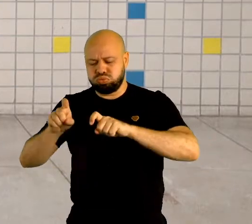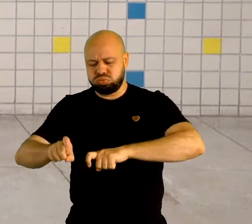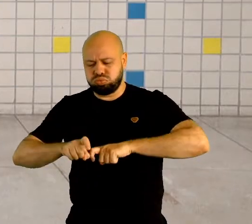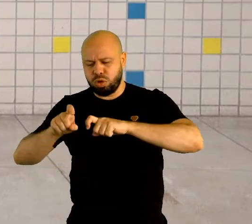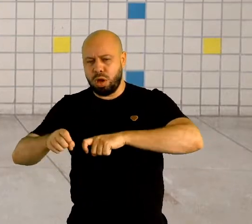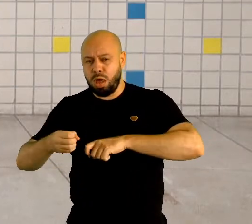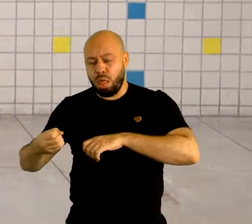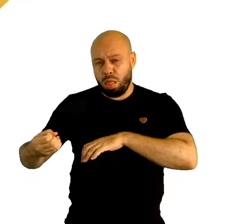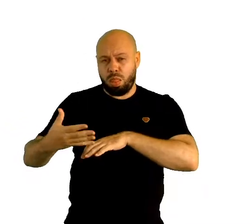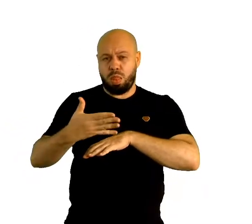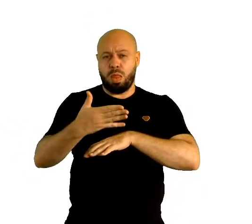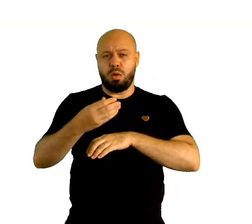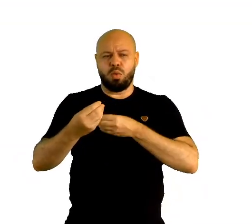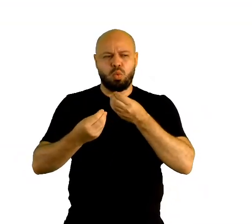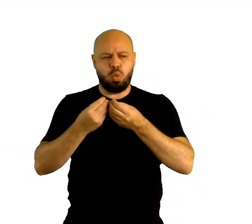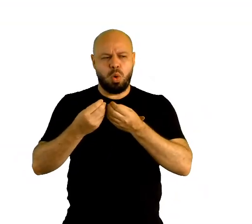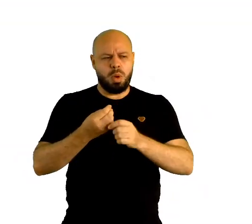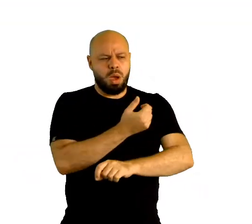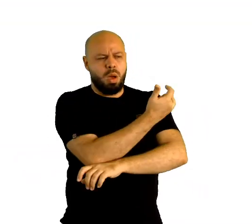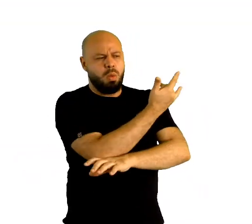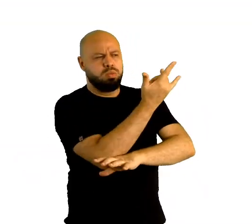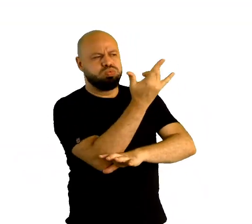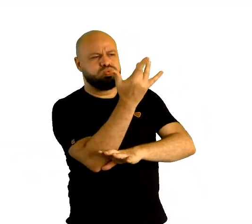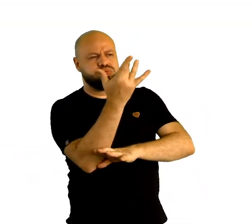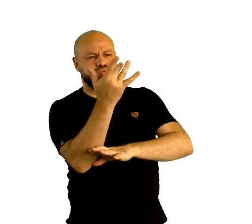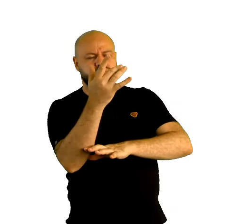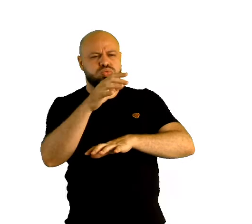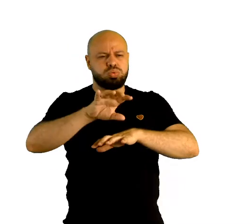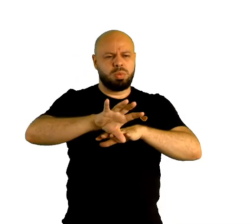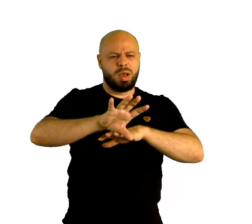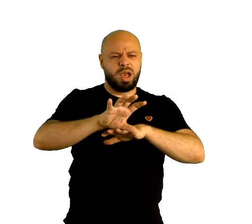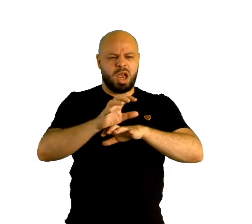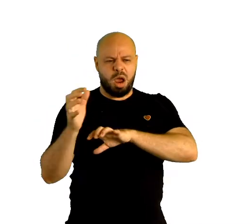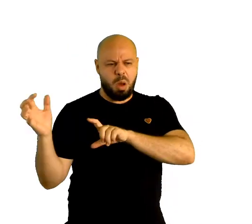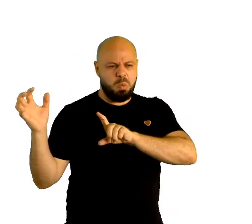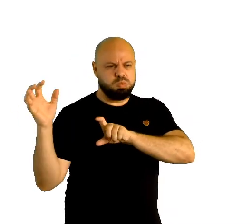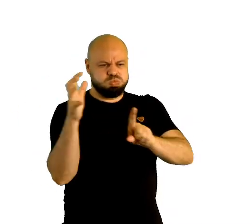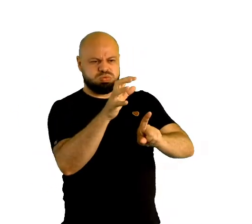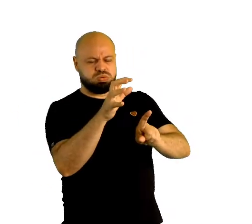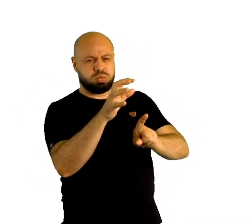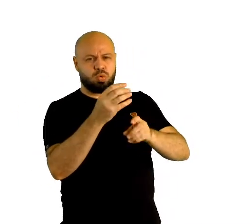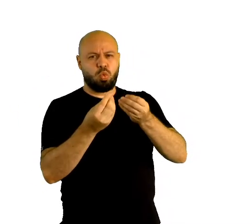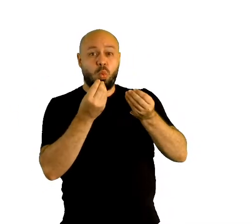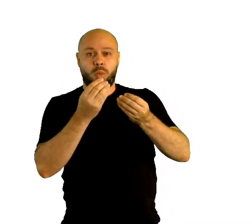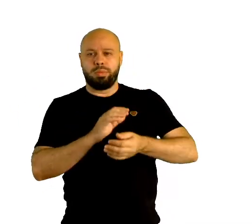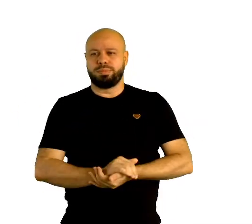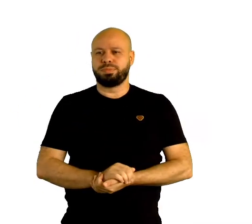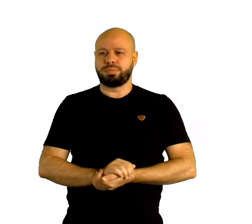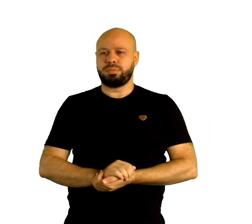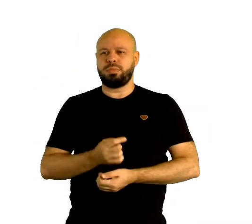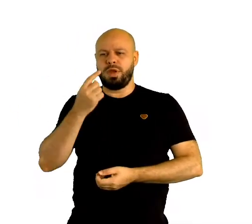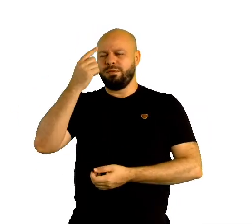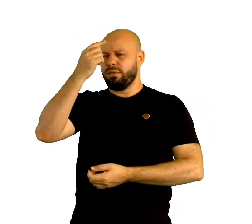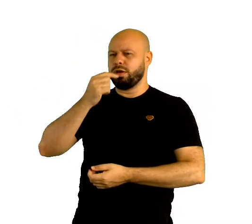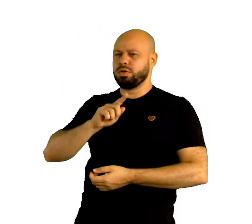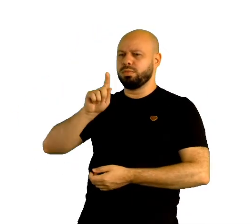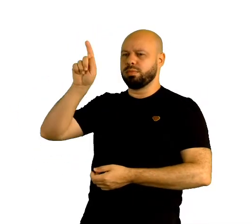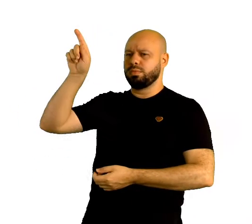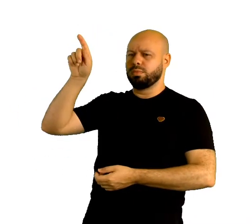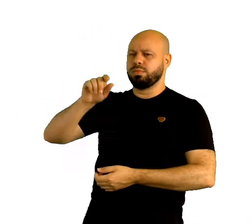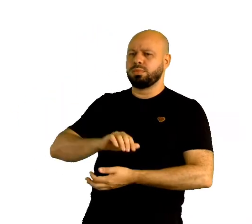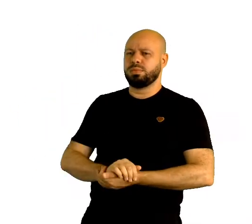ambiente. Aqui nessa imagem, né, a primeira imagem vocês podem ver que tem uma imagem que